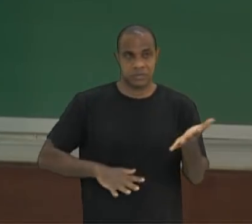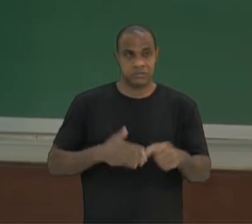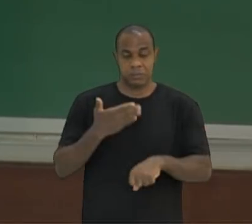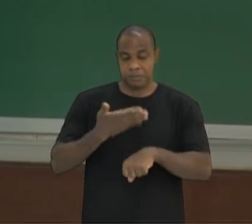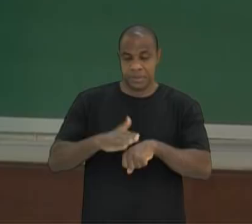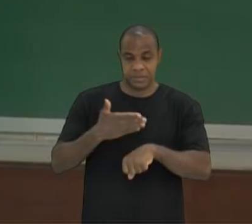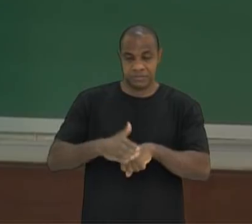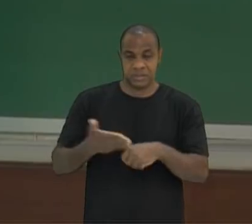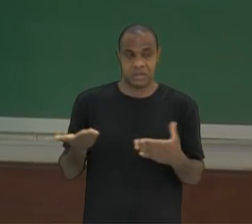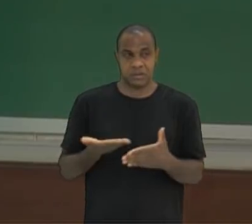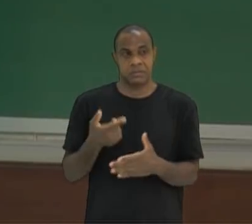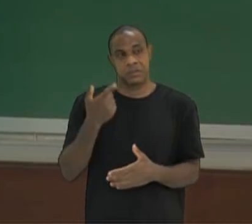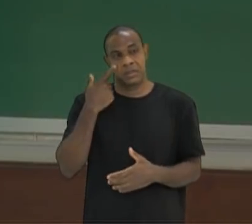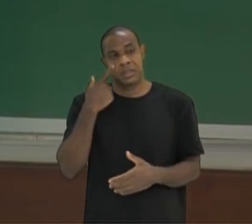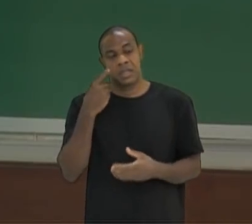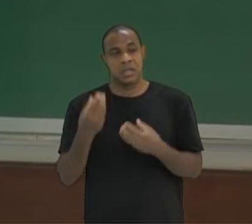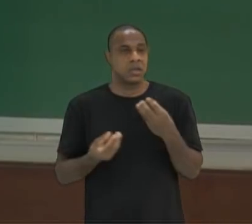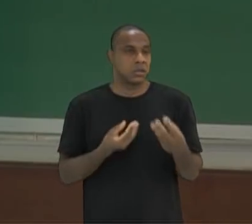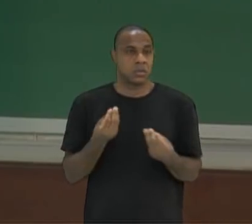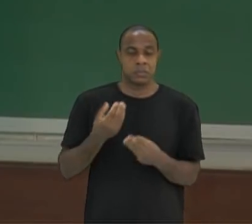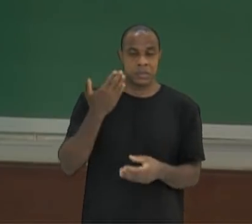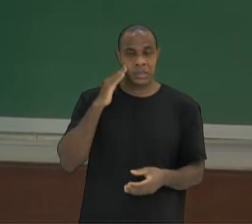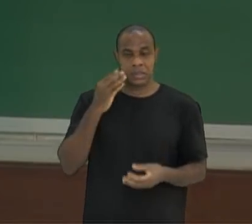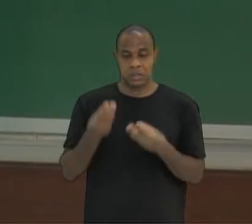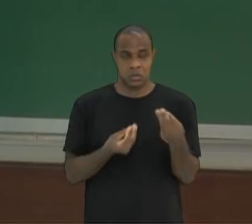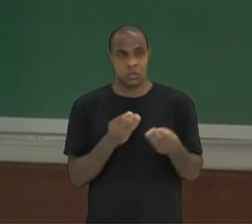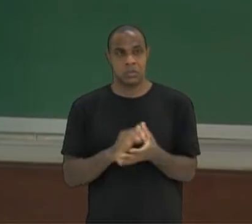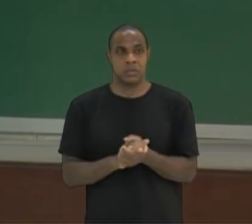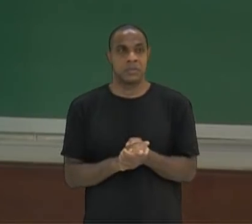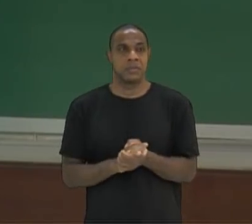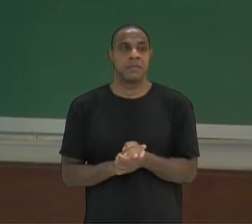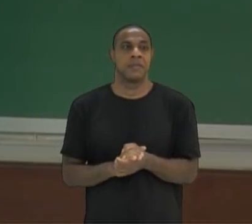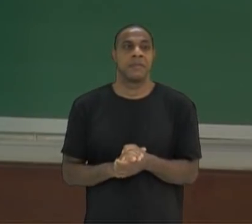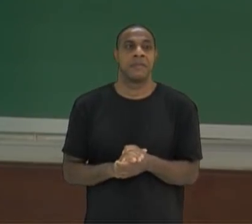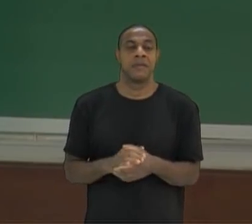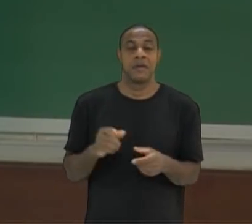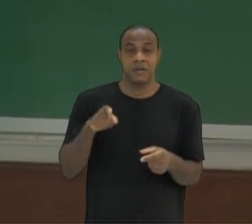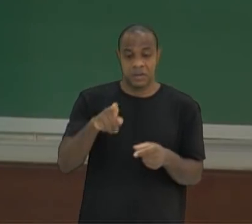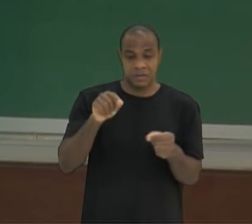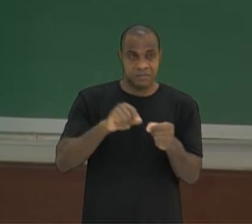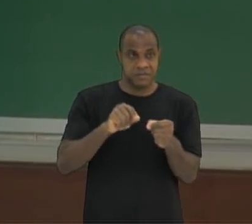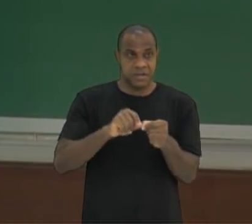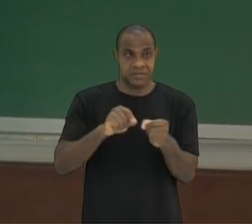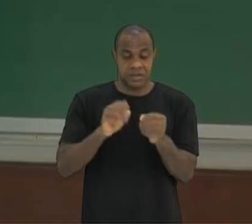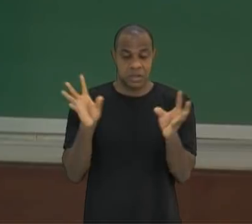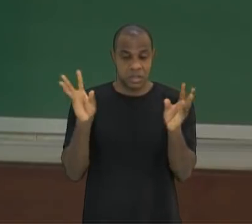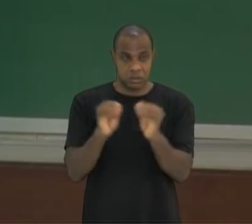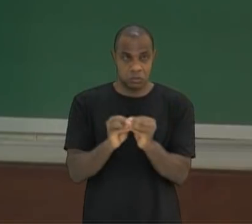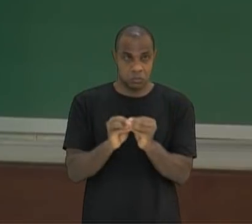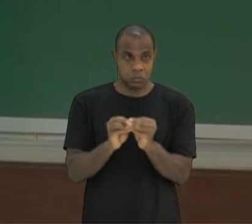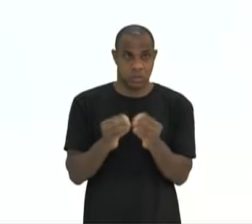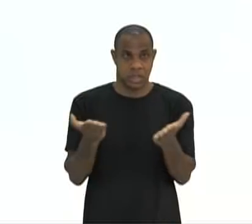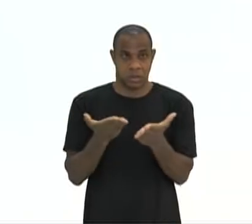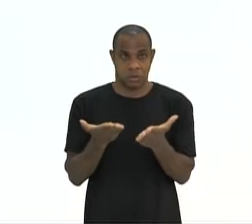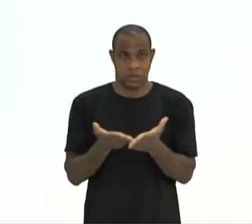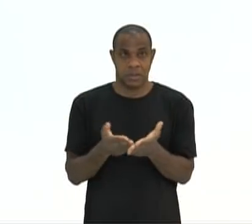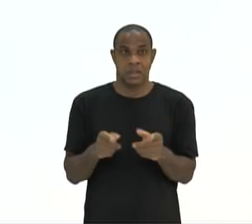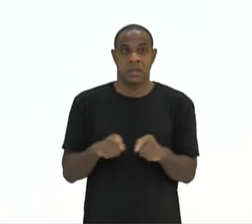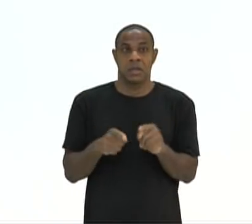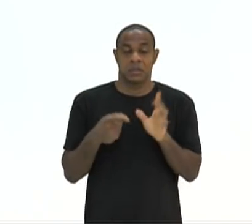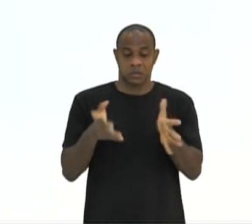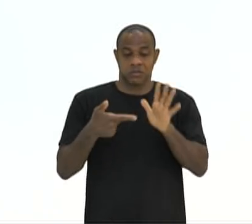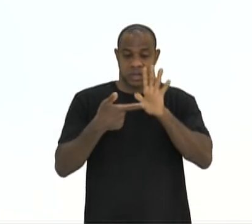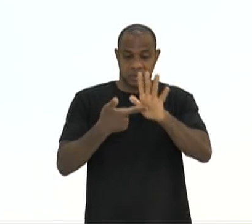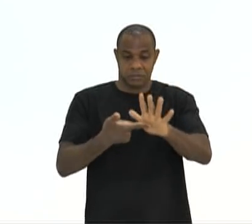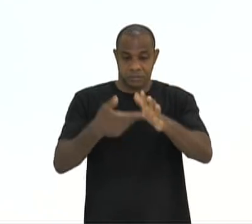está tentando, né, decodificar e entender. Hora de praticar. Elabore um resumo a partir da sinopse que lemos